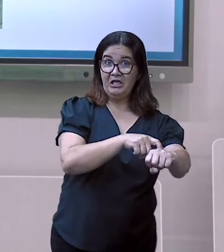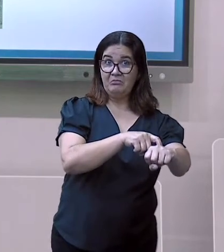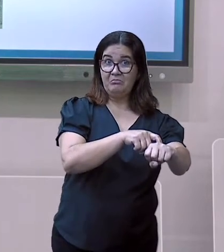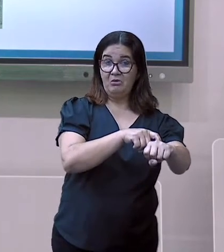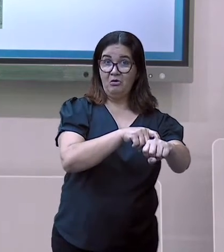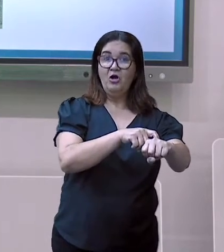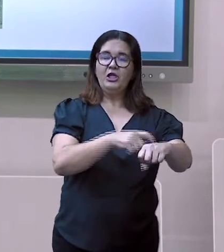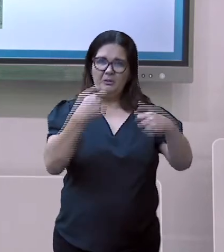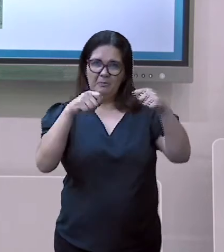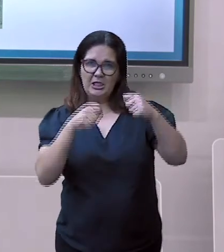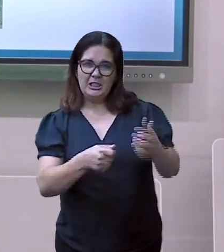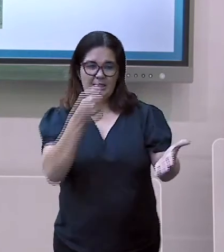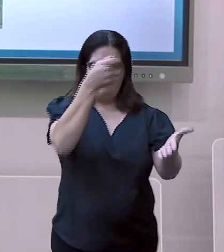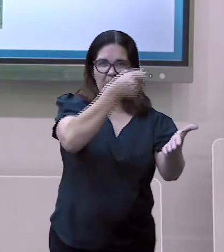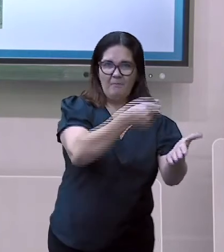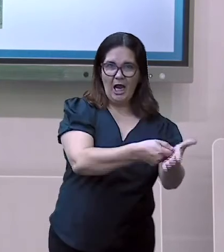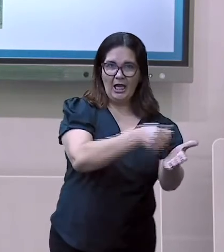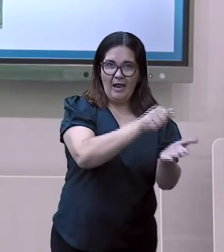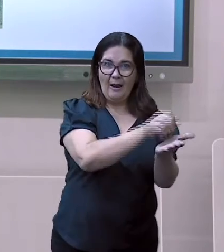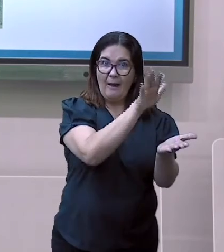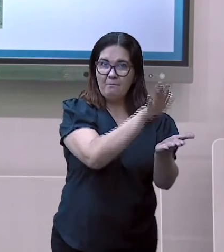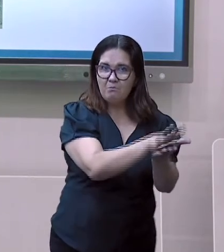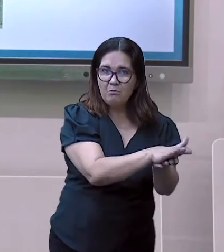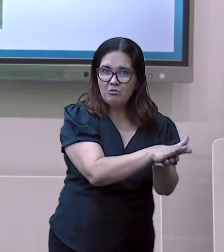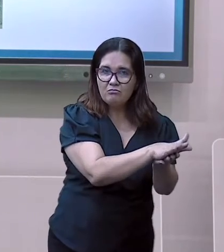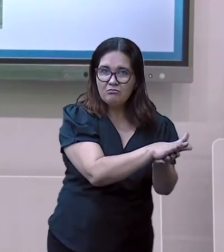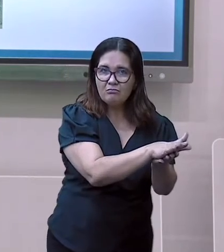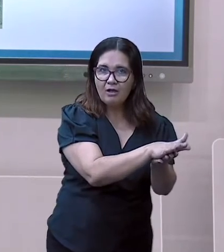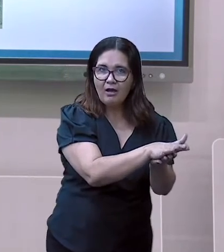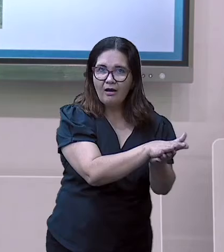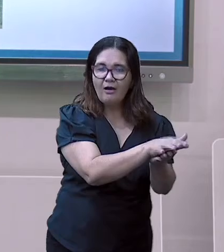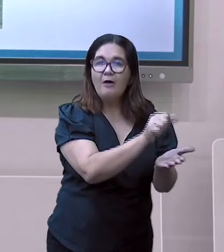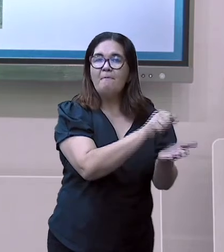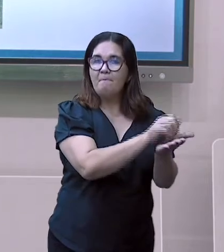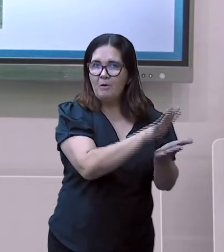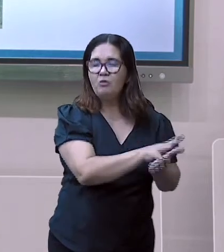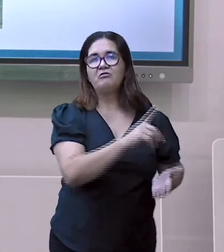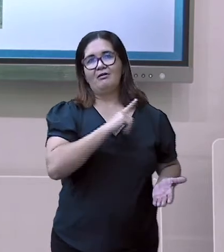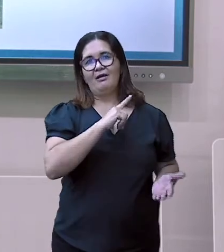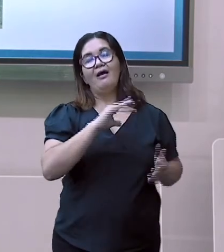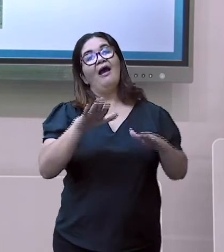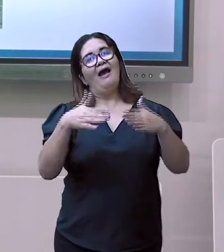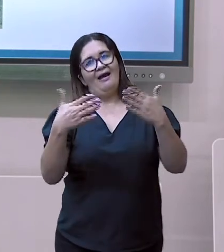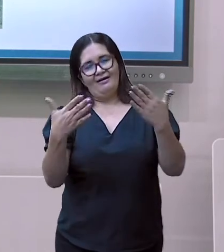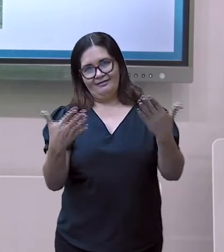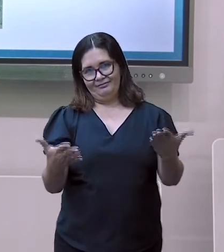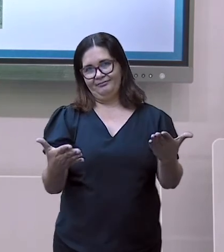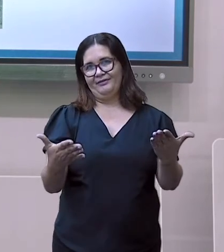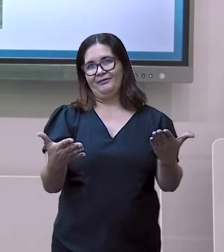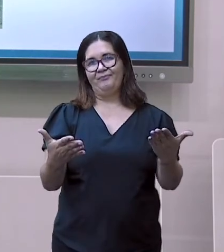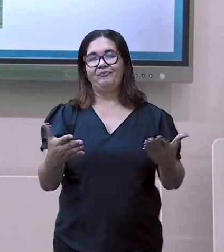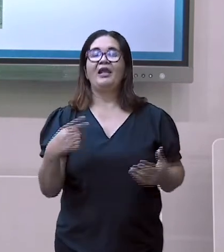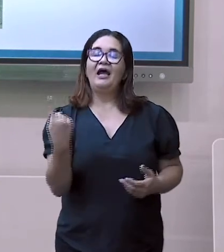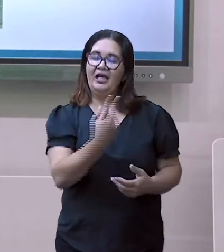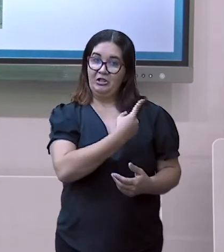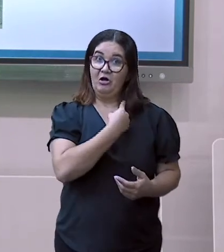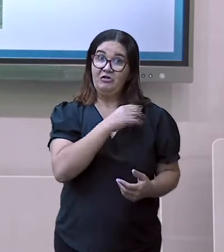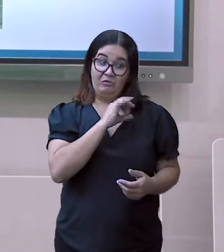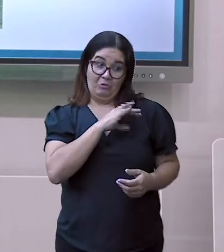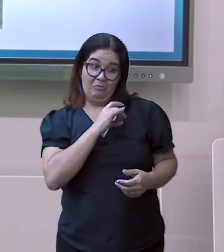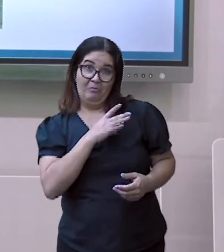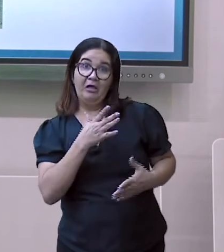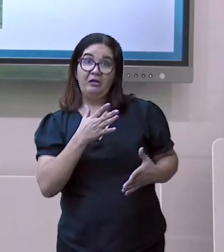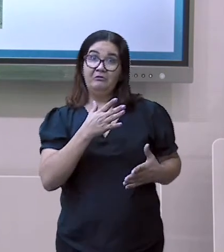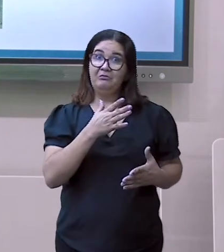Então, eles fazem o possível para acabar com essa festa típica, não pelo costume, mas